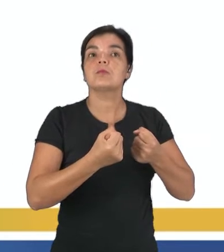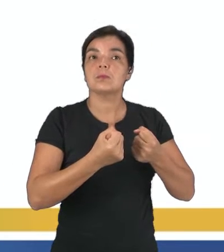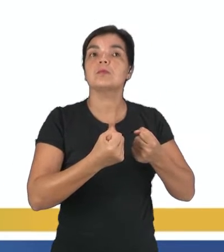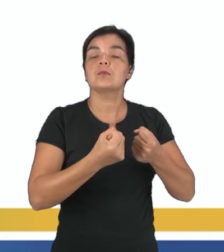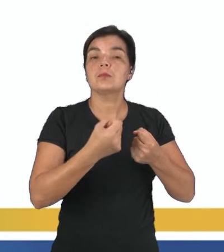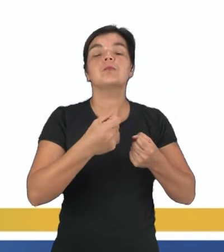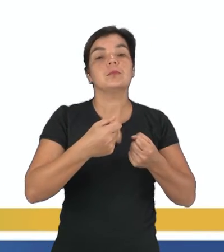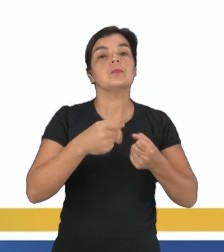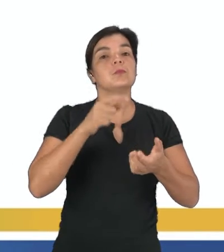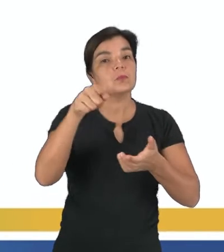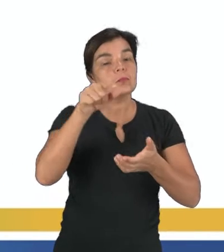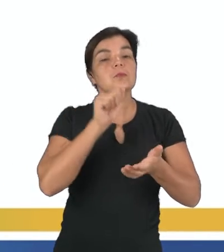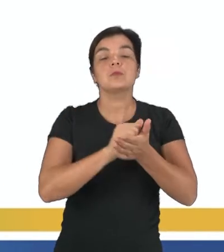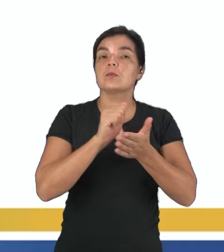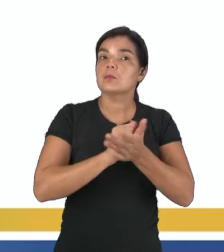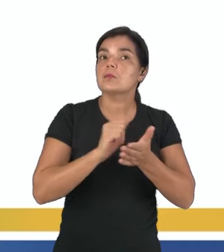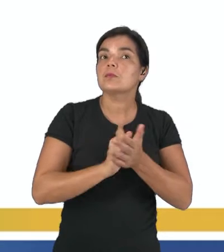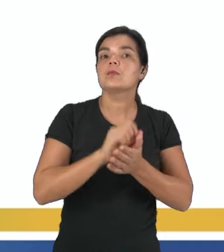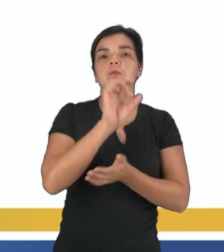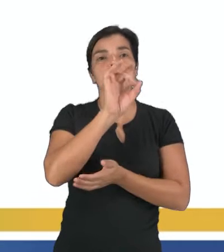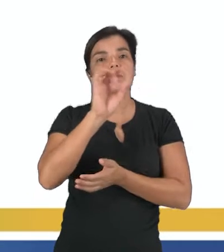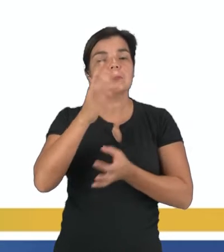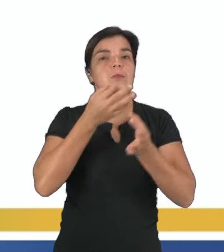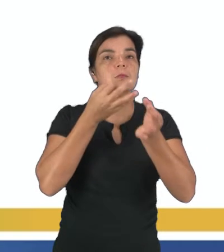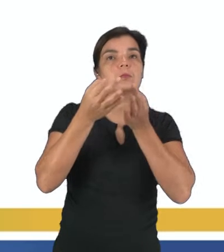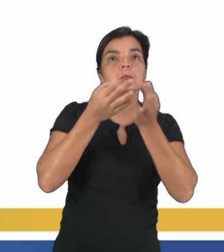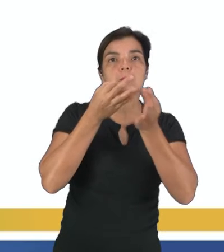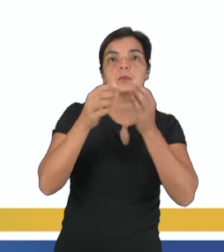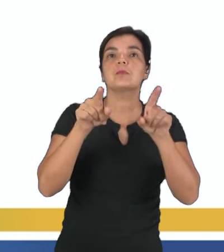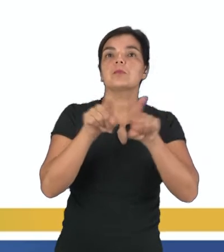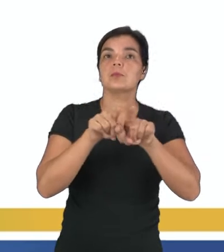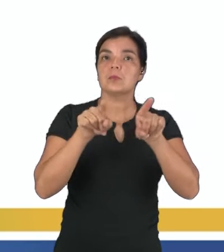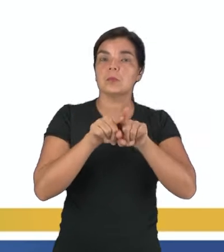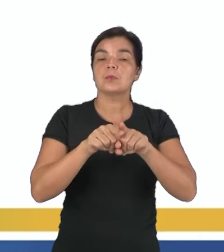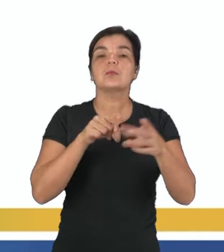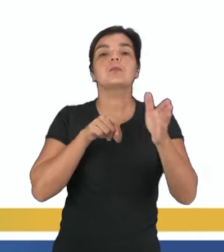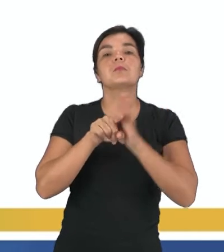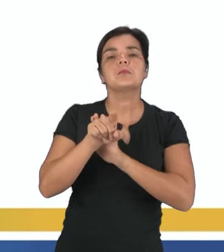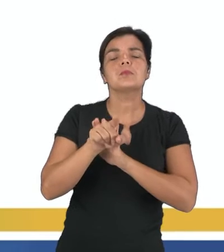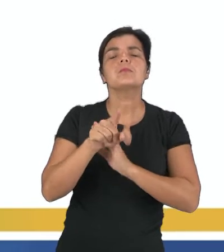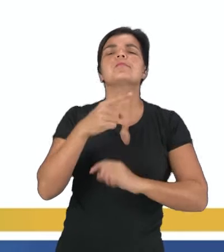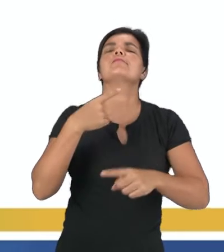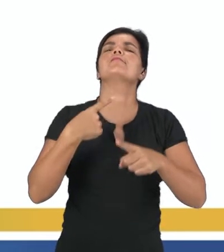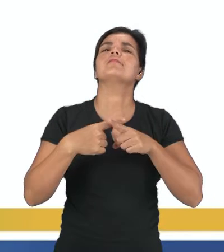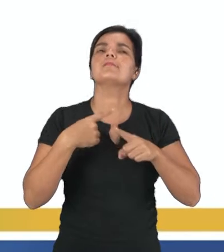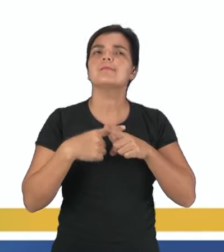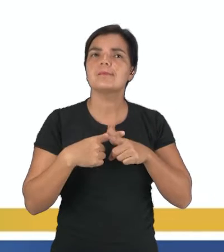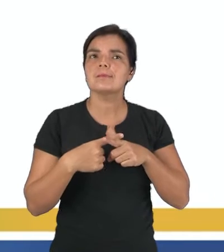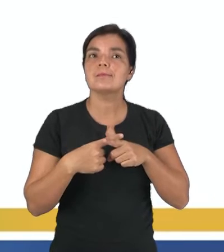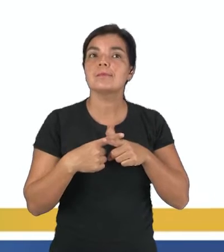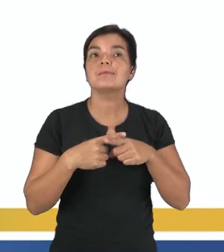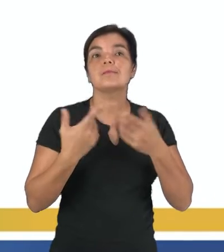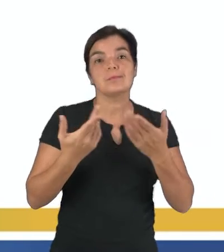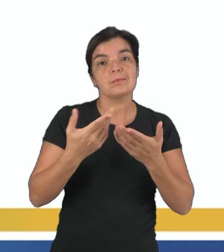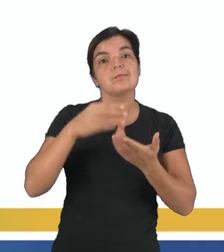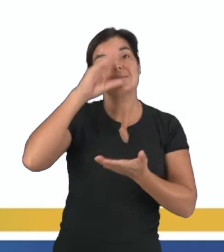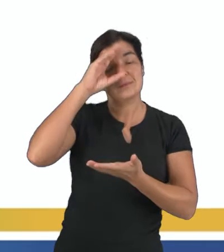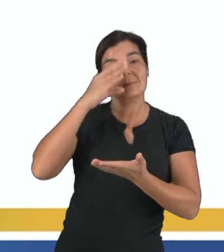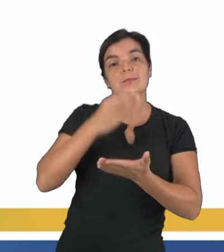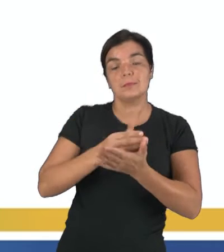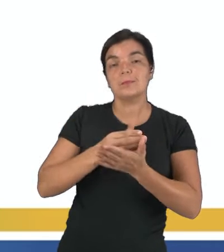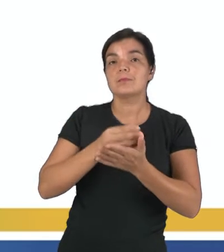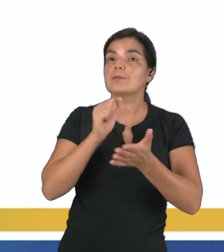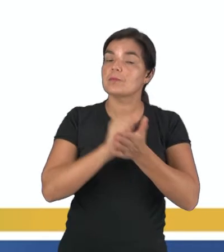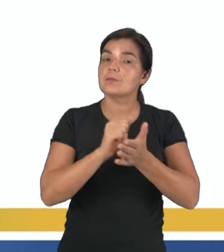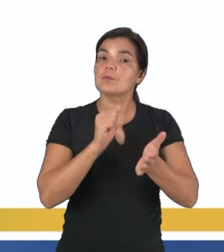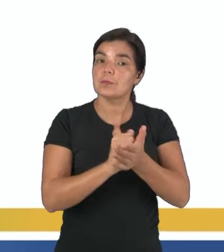tese defendida. Cada argumento deve responder à pergunta: porquê em relação à tese defendida.